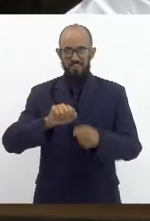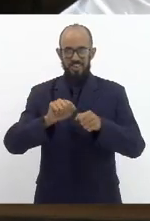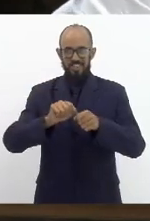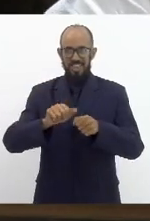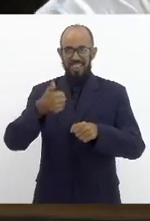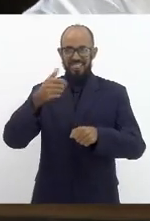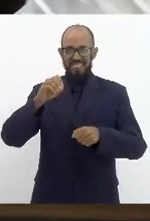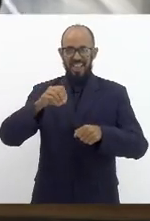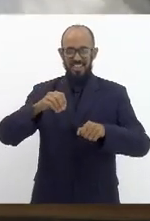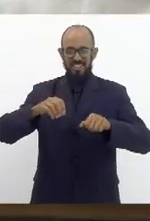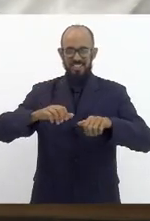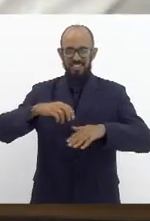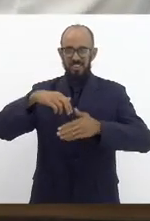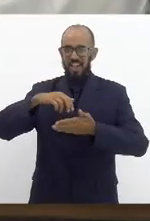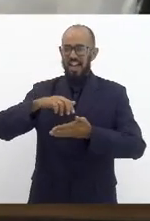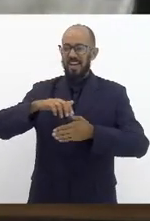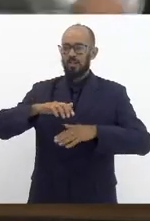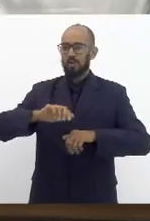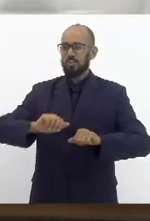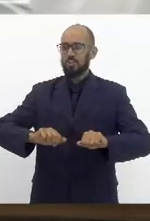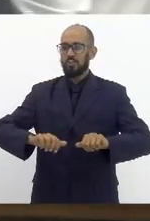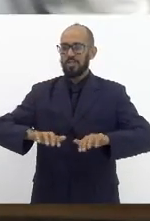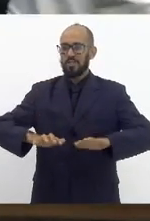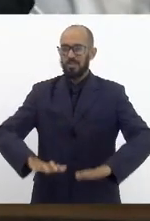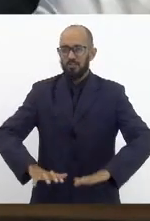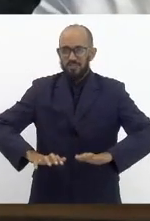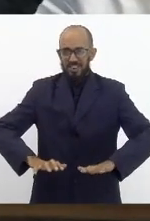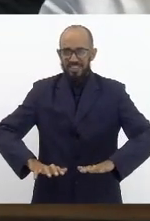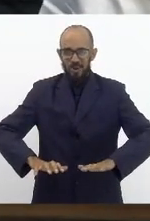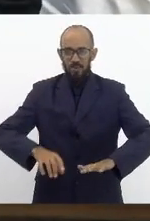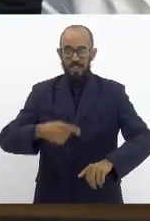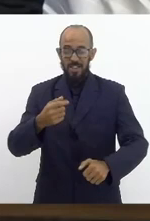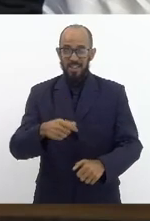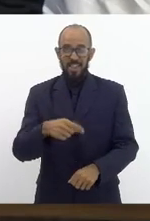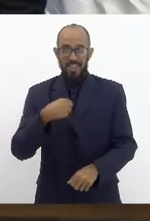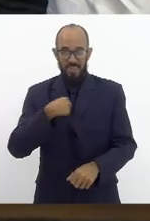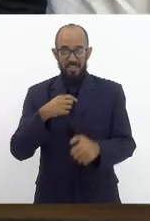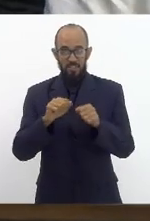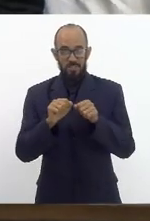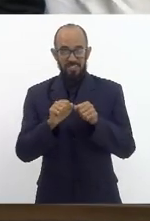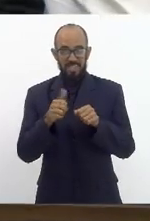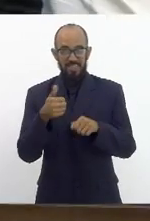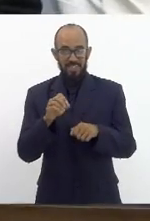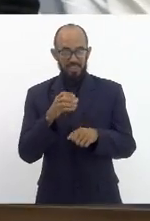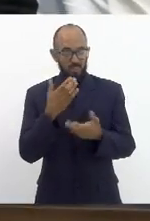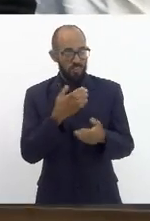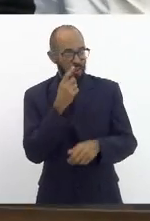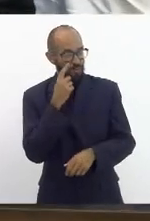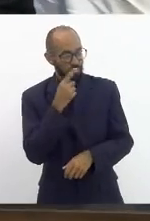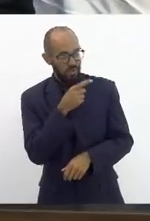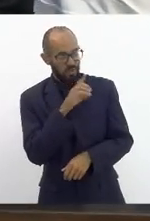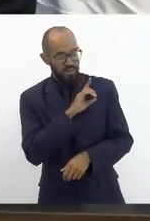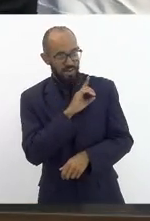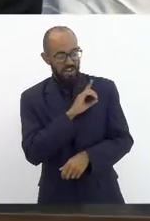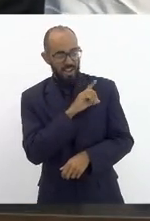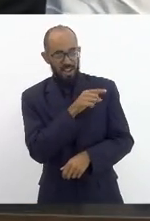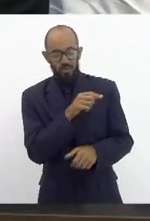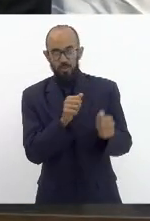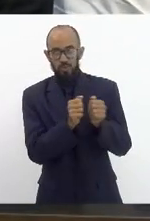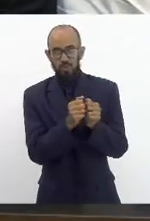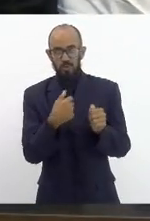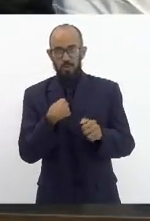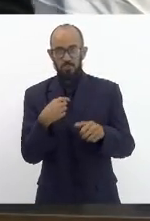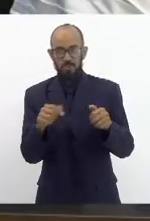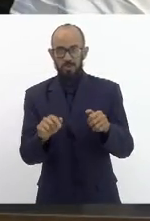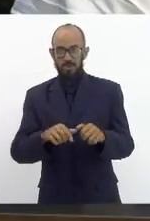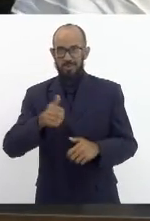20. Fica aqui o meu desafio, eu vou estar lá pagando 10. E quero ver o delegado, deputado Carlos Augusto, comigo pagando 10